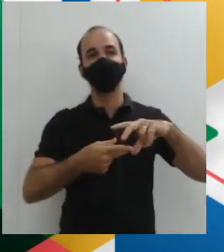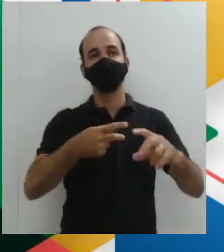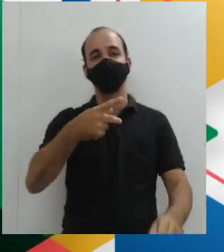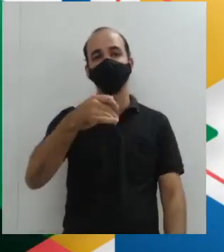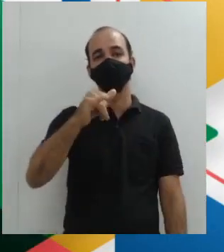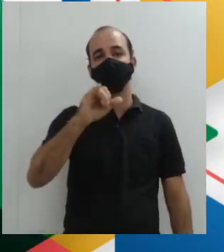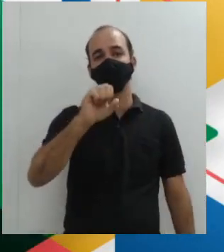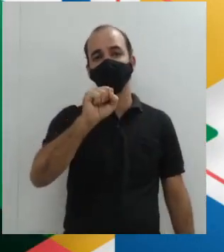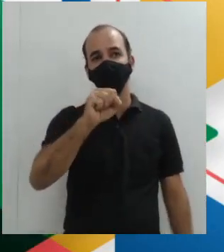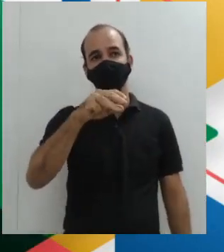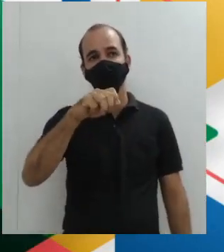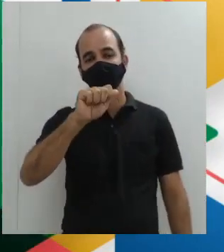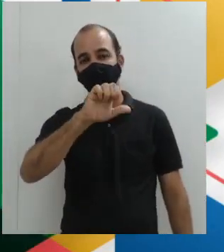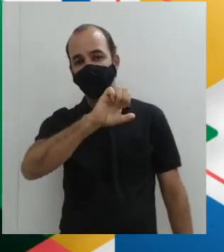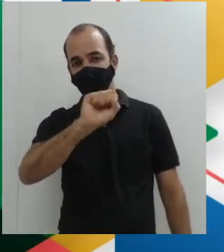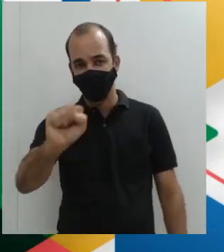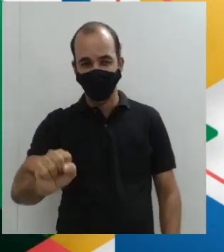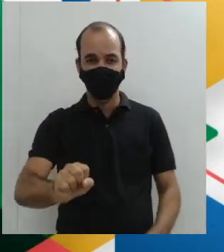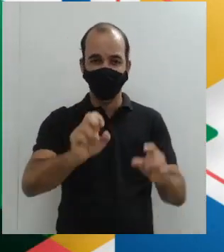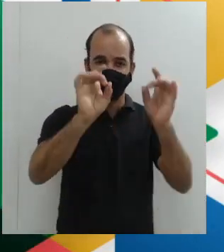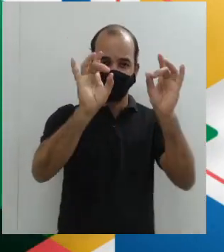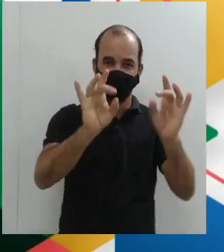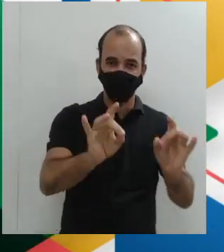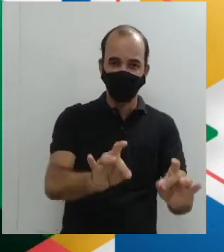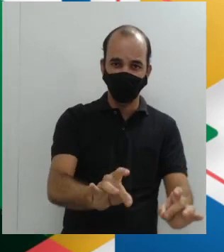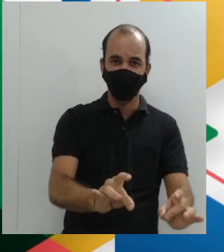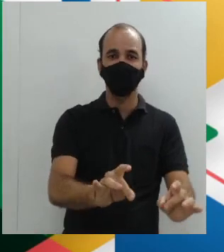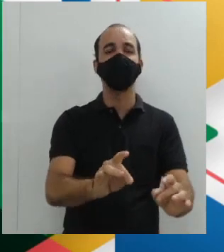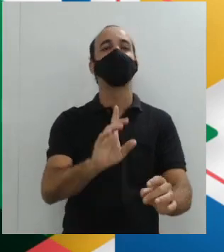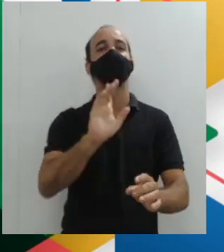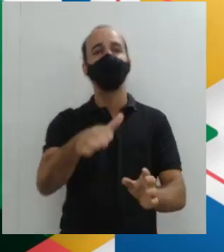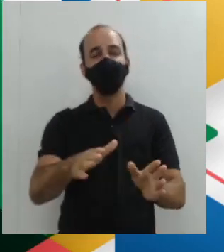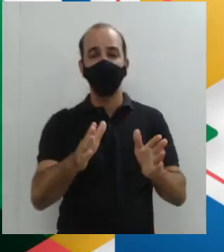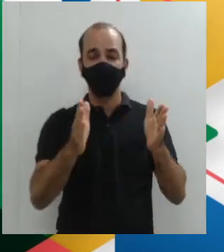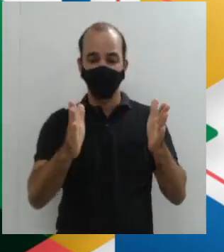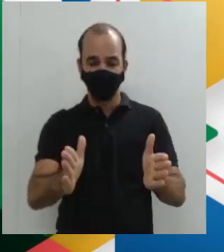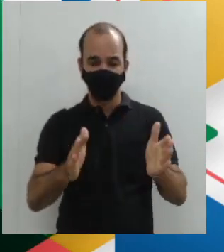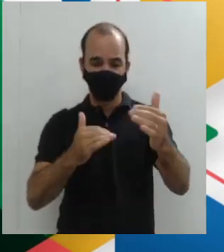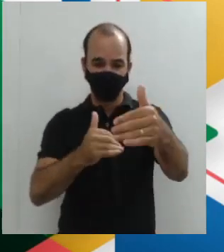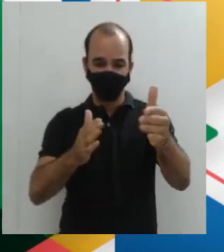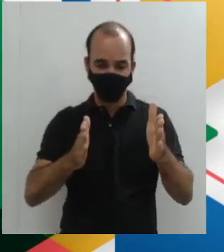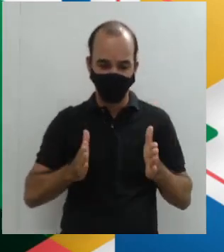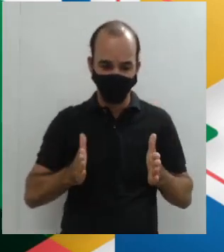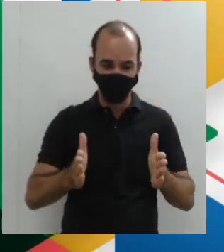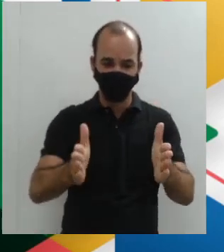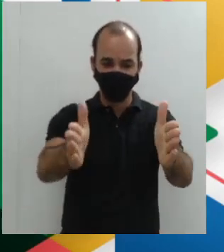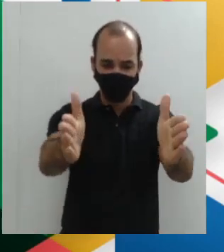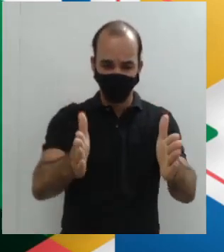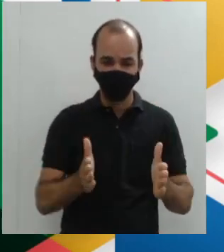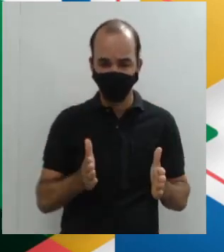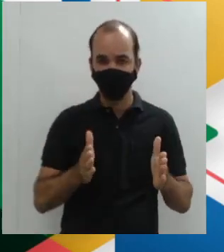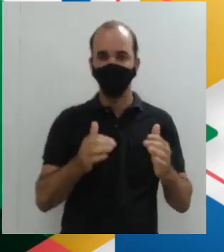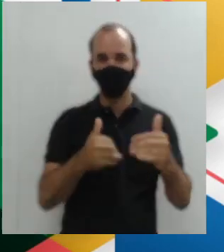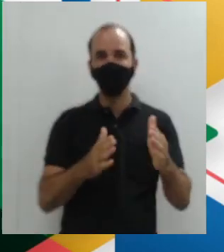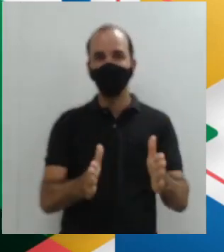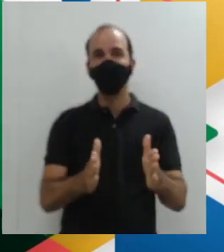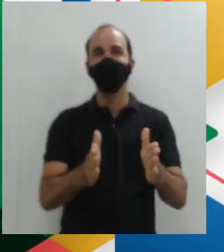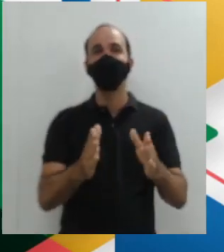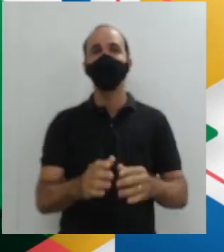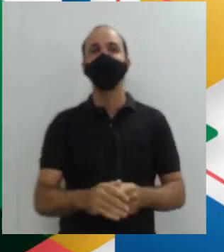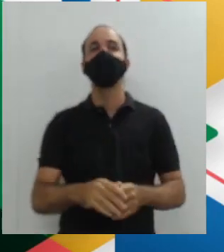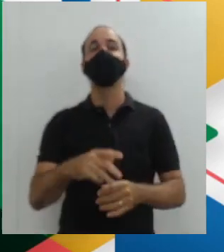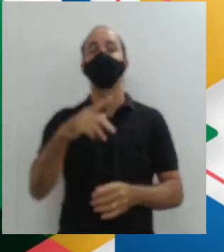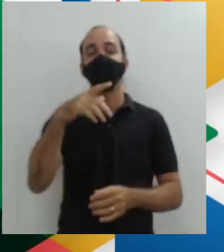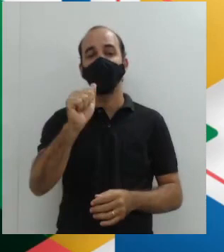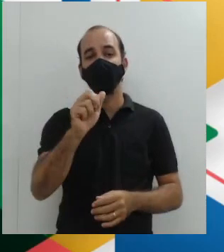começar pelos prismas especiais, são os paralelepípedos. Olha que legal! O paralelepípedo retângulo